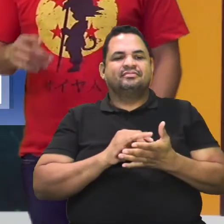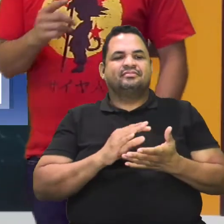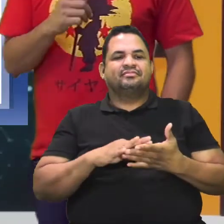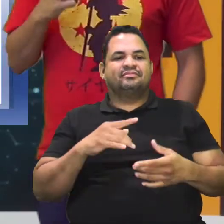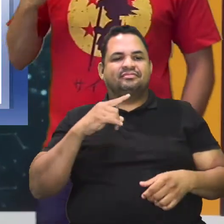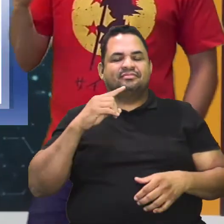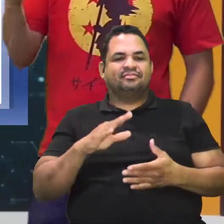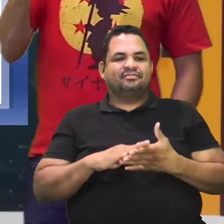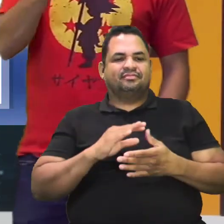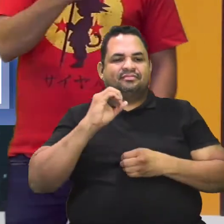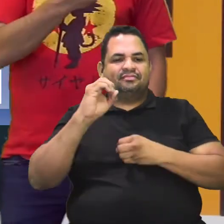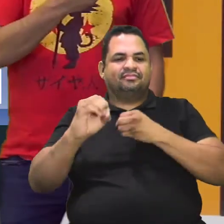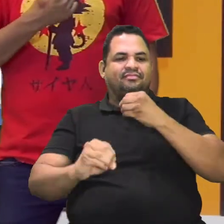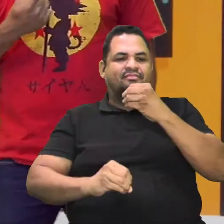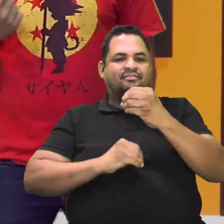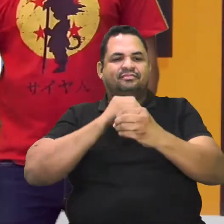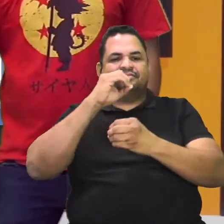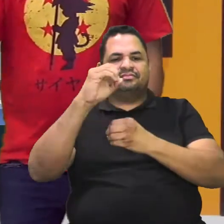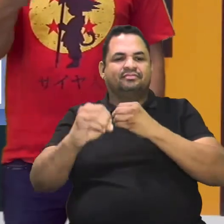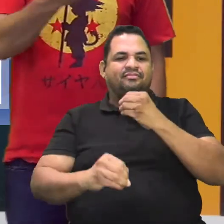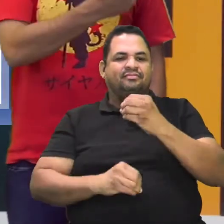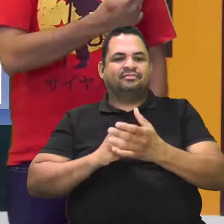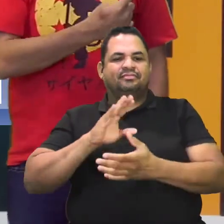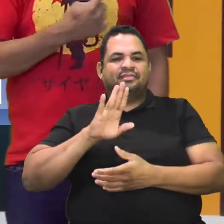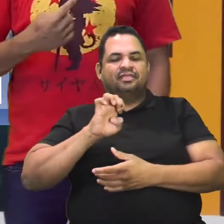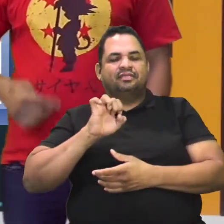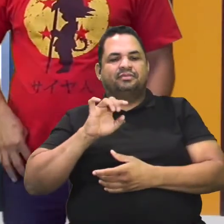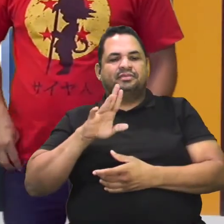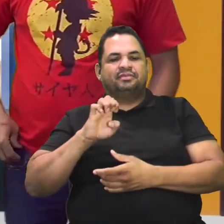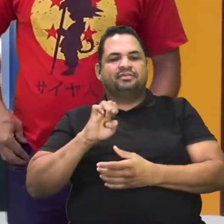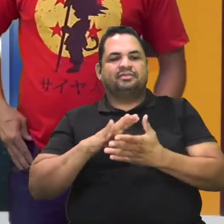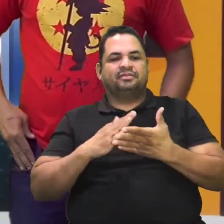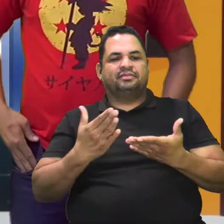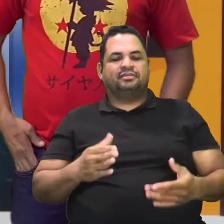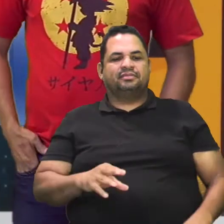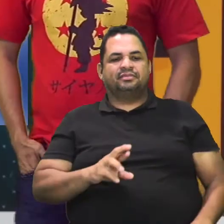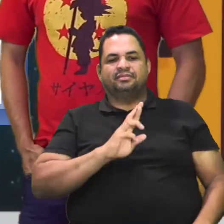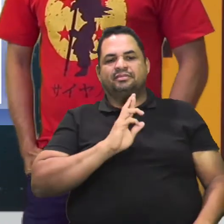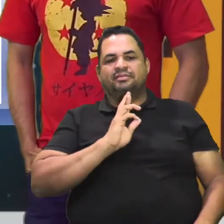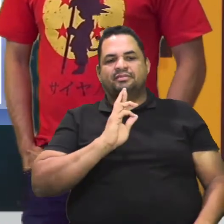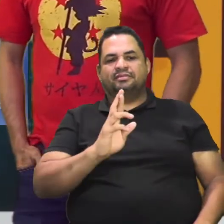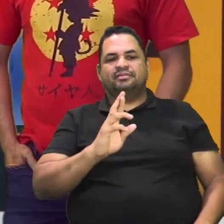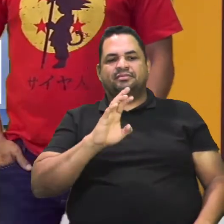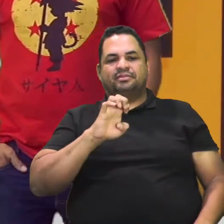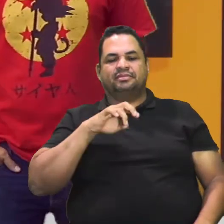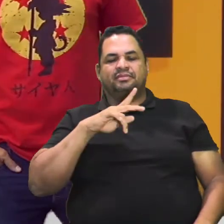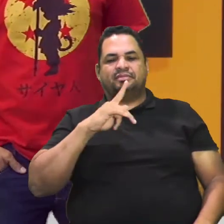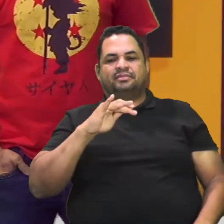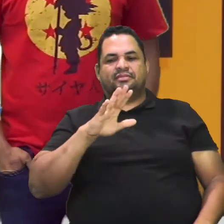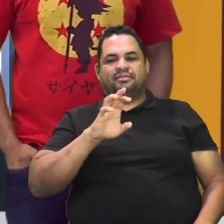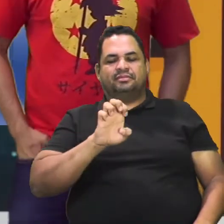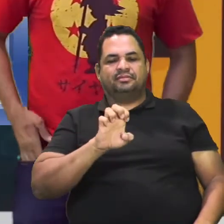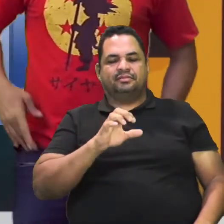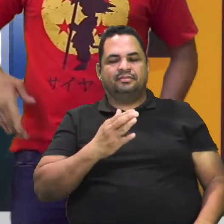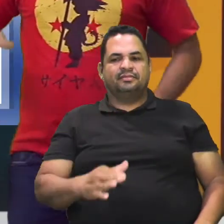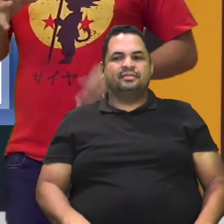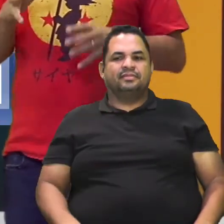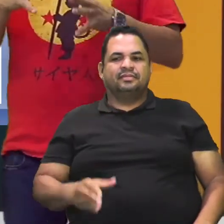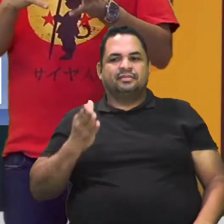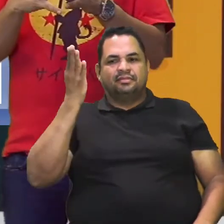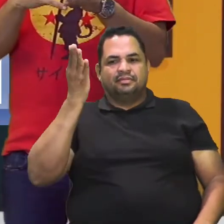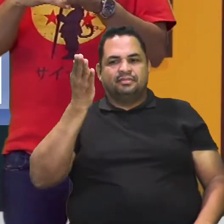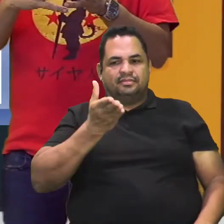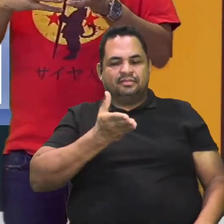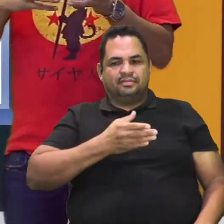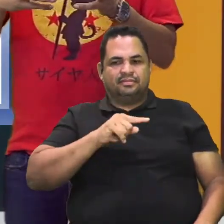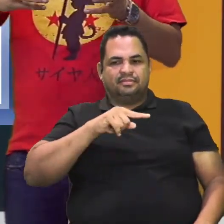falou de órbita de planetas em formato elíptico, né? Então, a resposta é elipse. Muito A bem. elipse